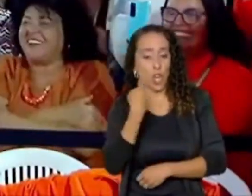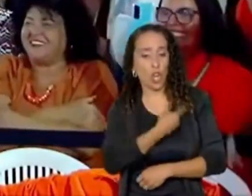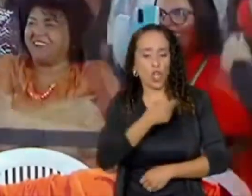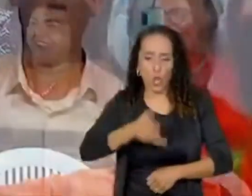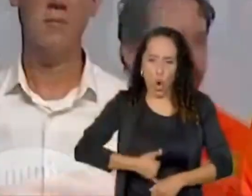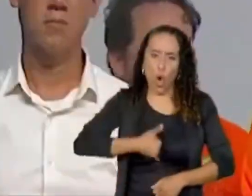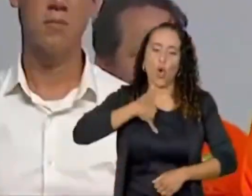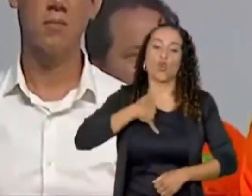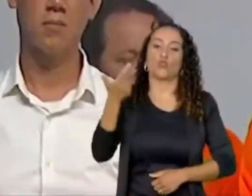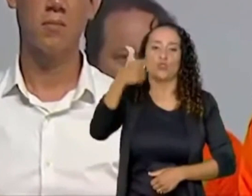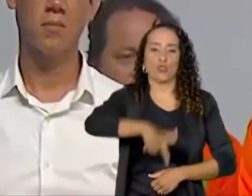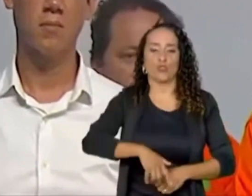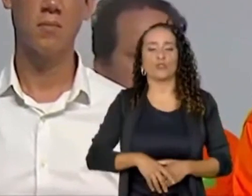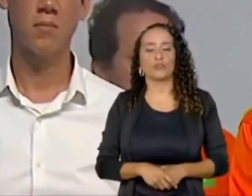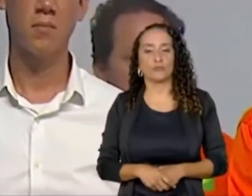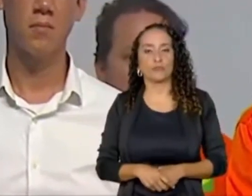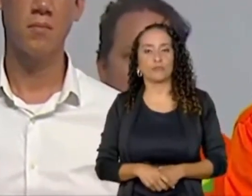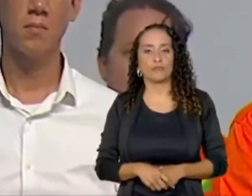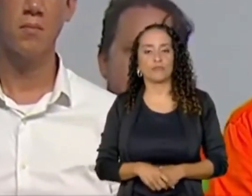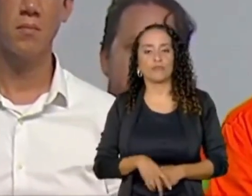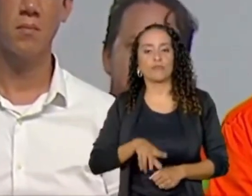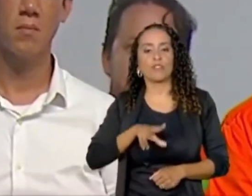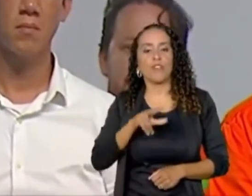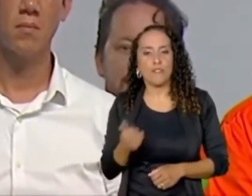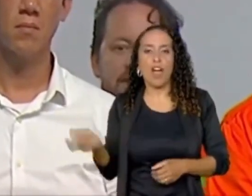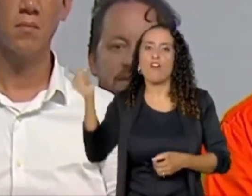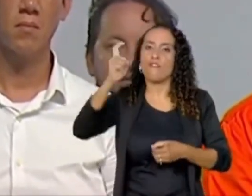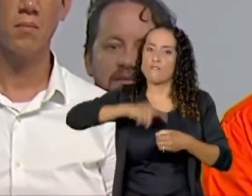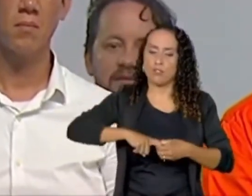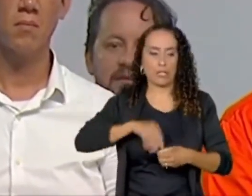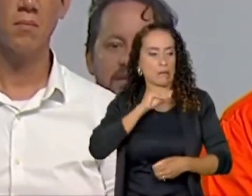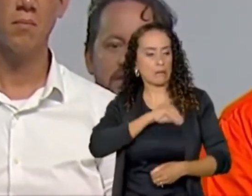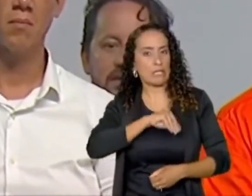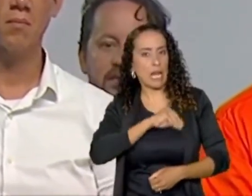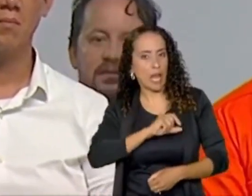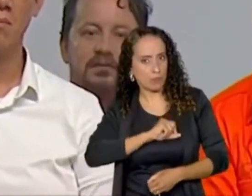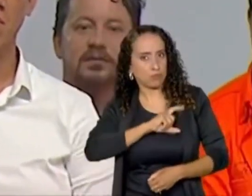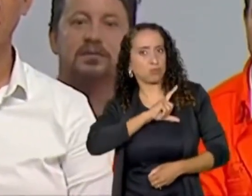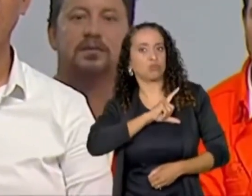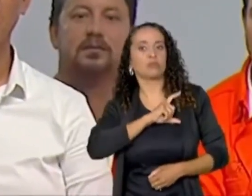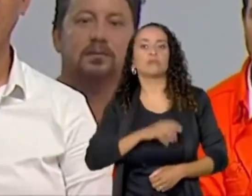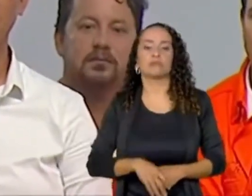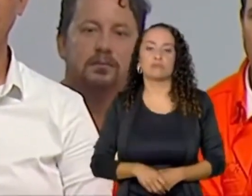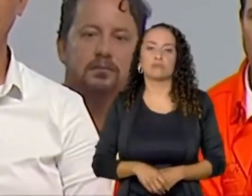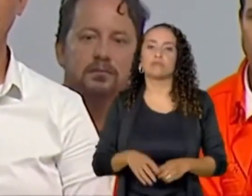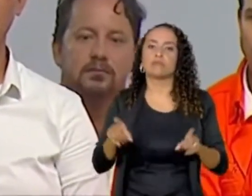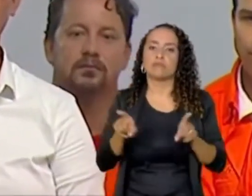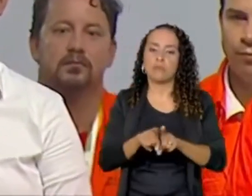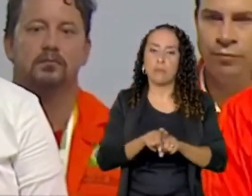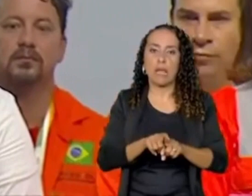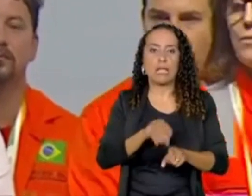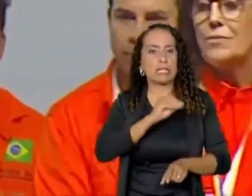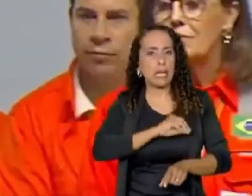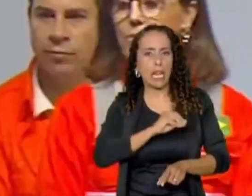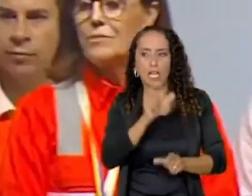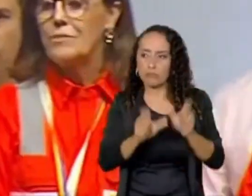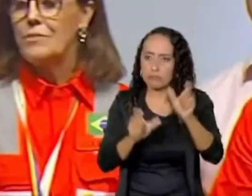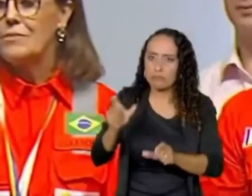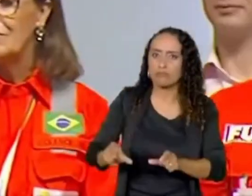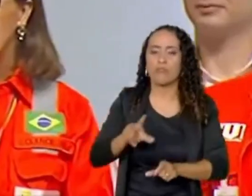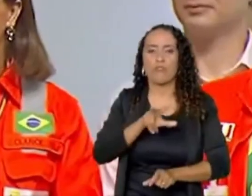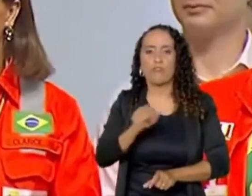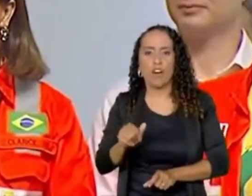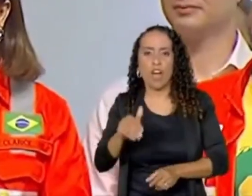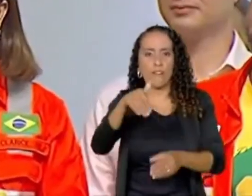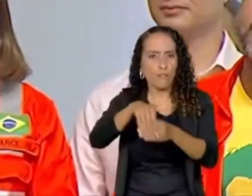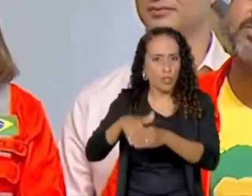vez. A gente vai votar aumentar o salário mínimo. A gente vai votar aumentar a folha de salário das pessoas. A gente vai votar